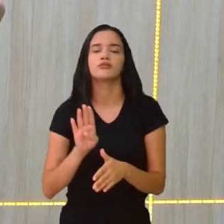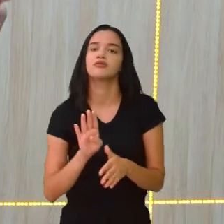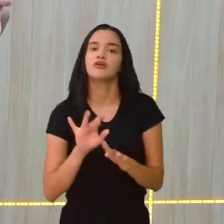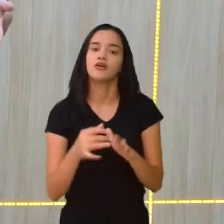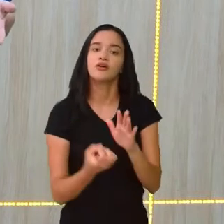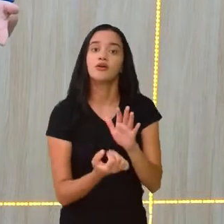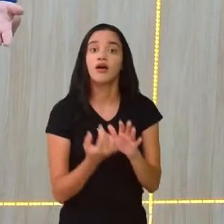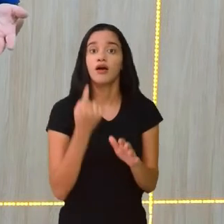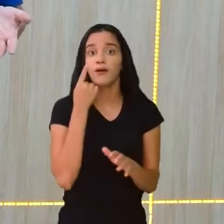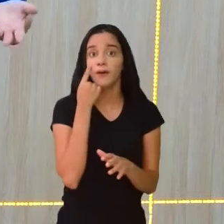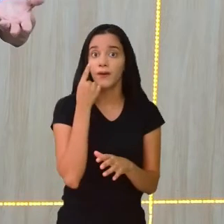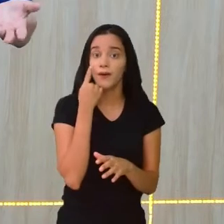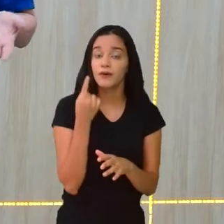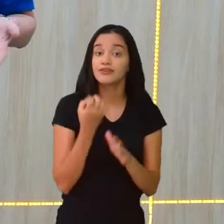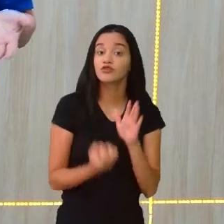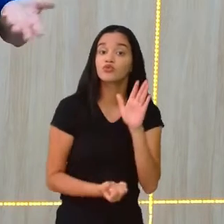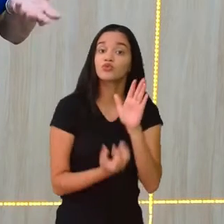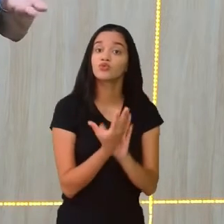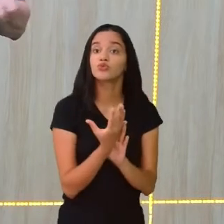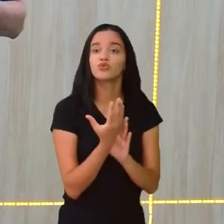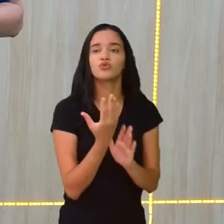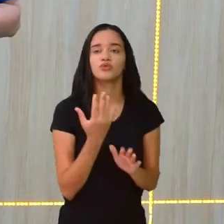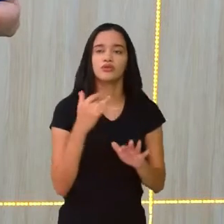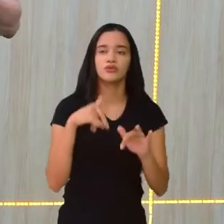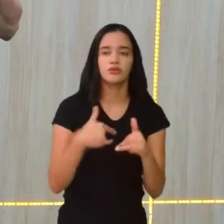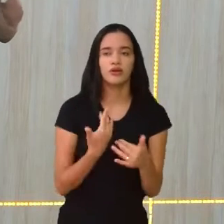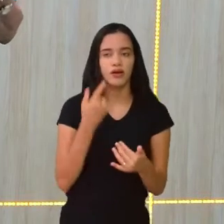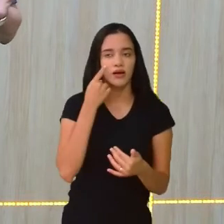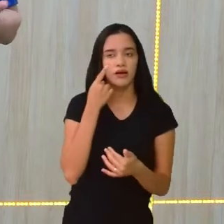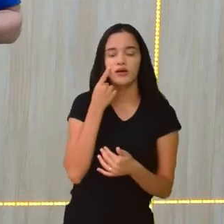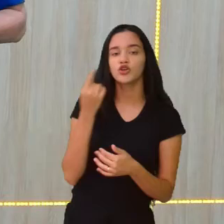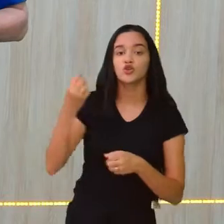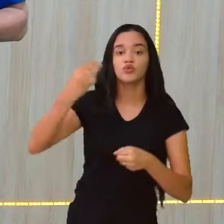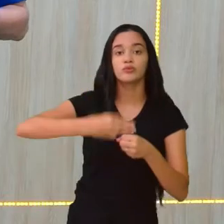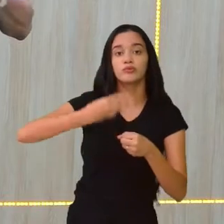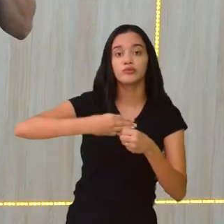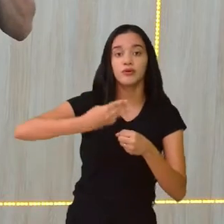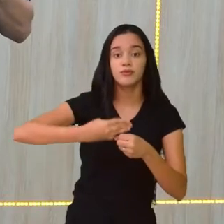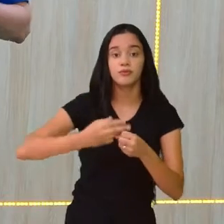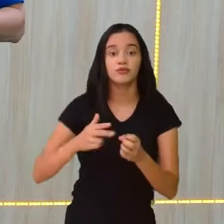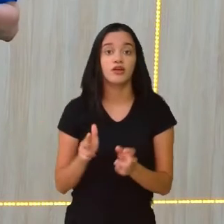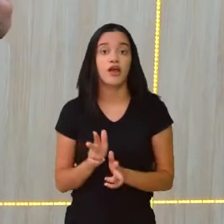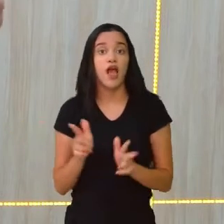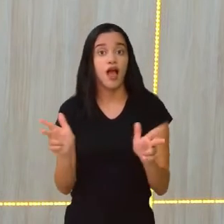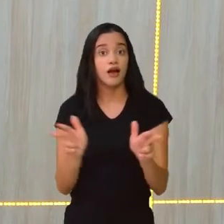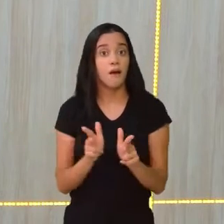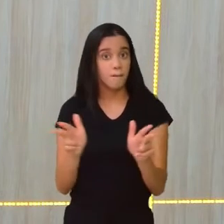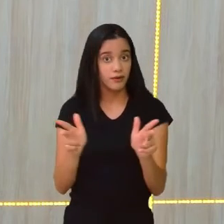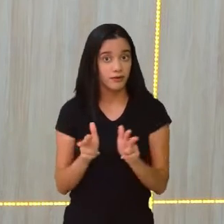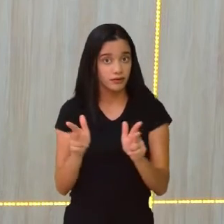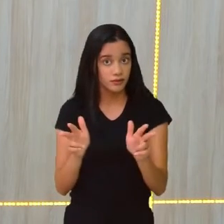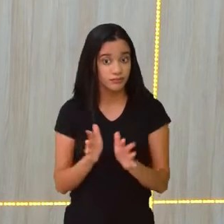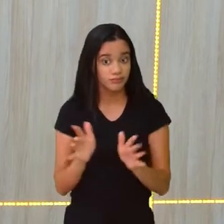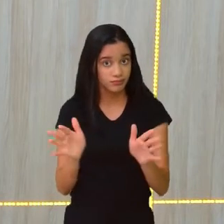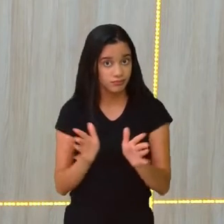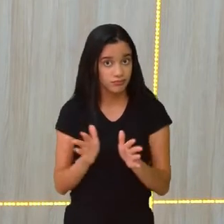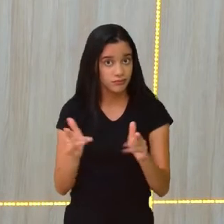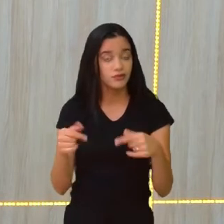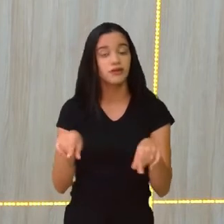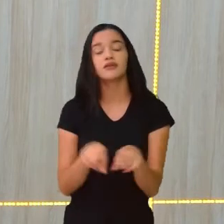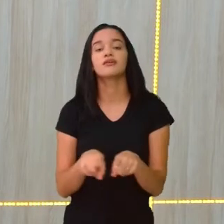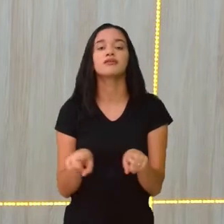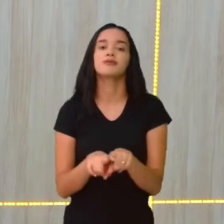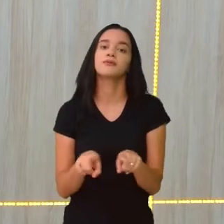de Camaragibe, pessoal, através da confluência dos seus dois formadores, do rio Pacas e do rio